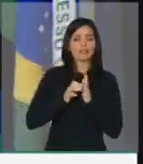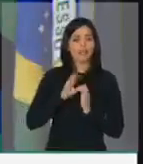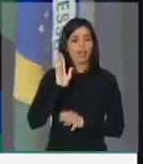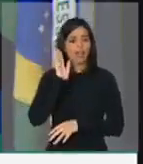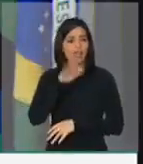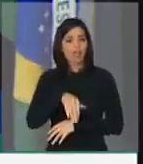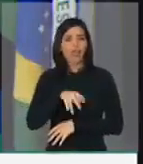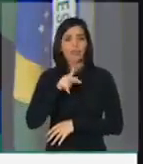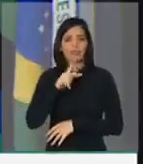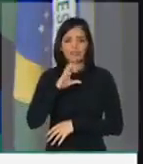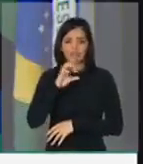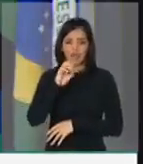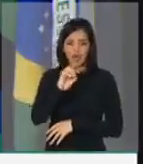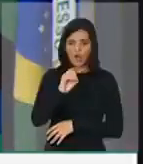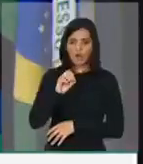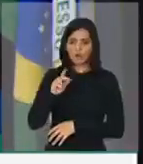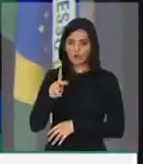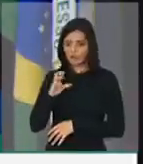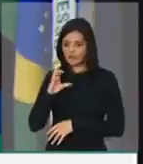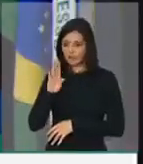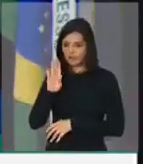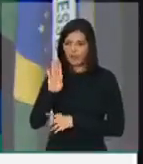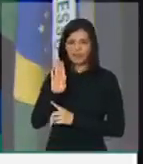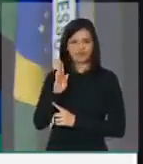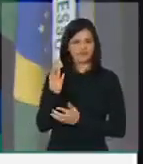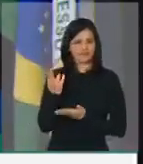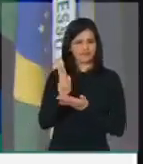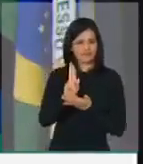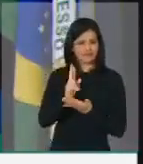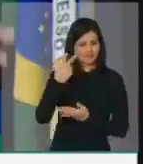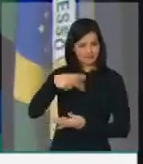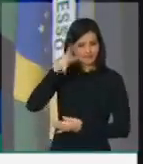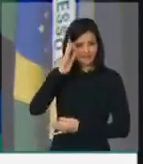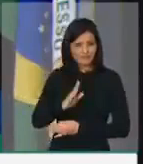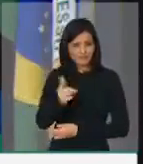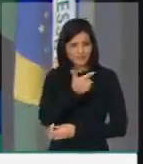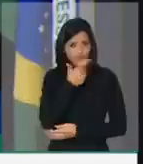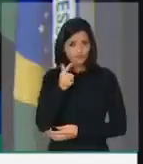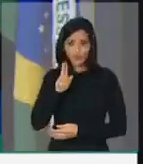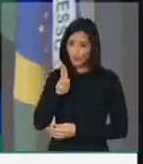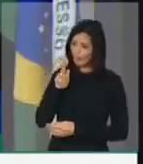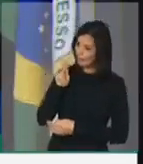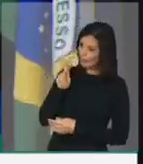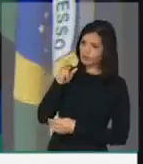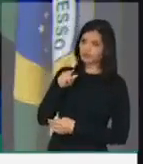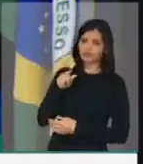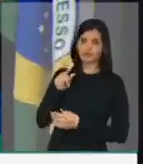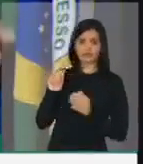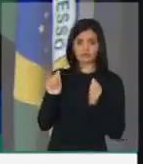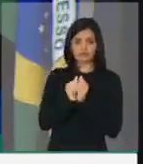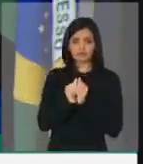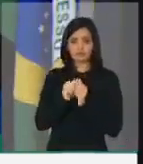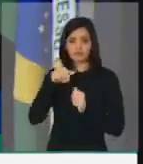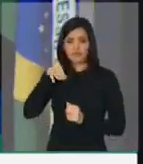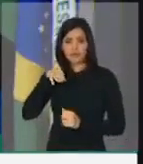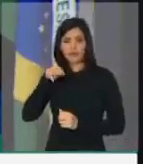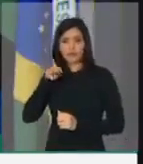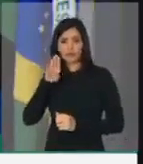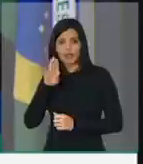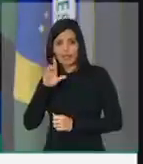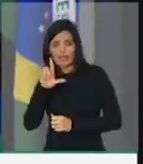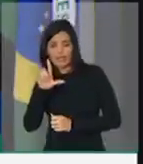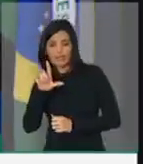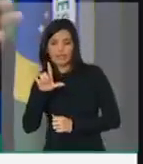PC o perceber que não tem representatividade alguma no Brasil o p junto com mbl